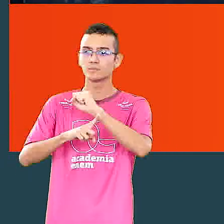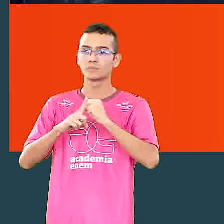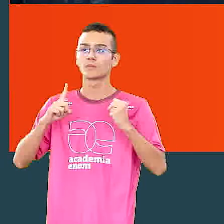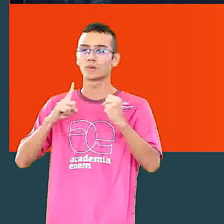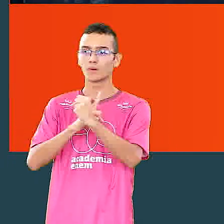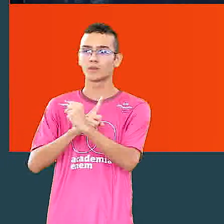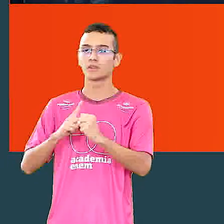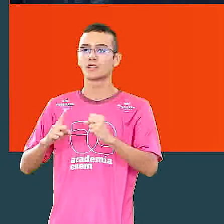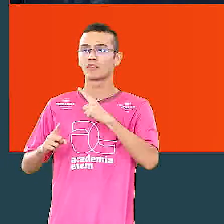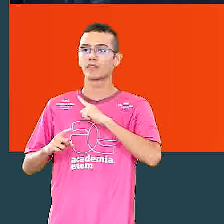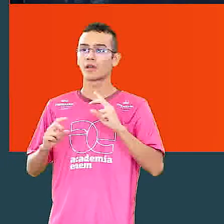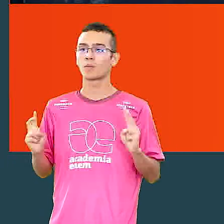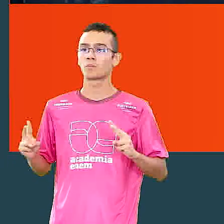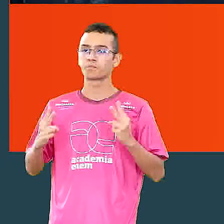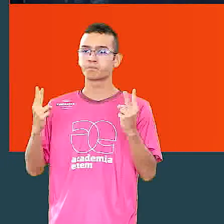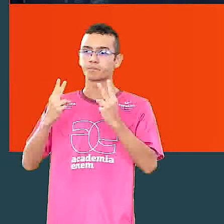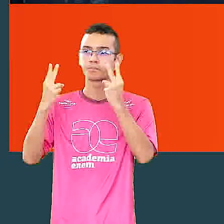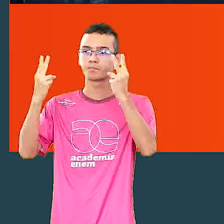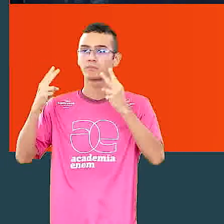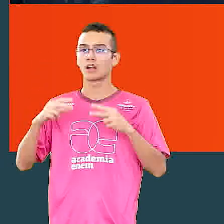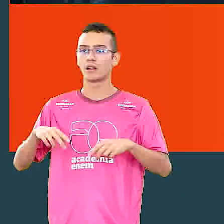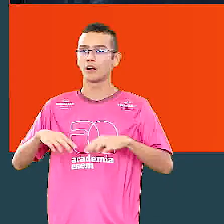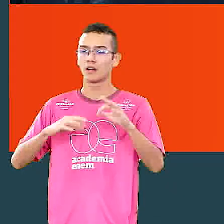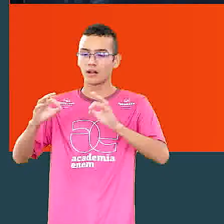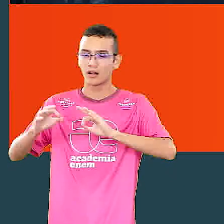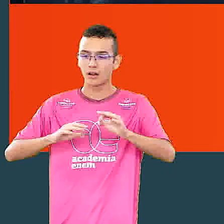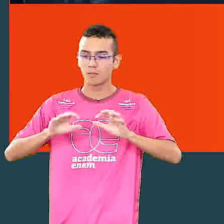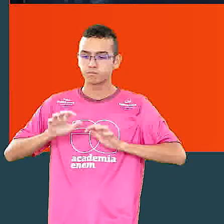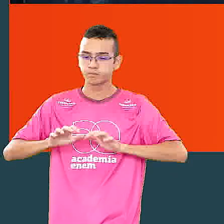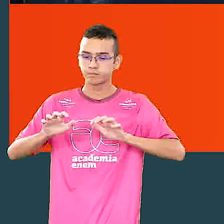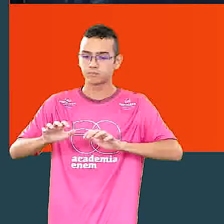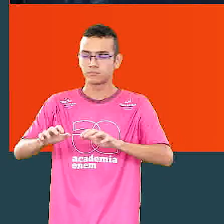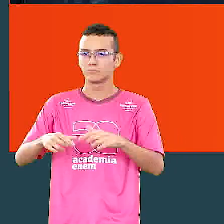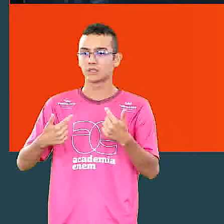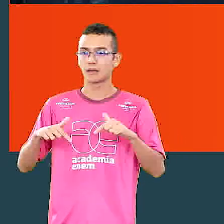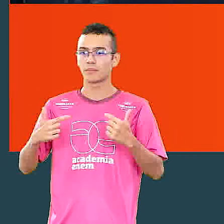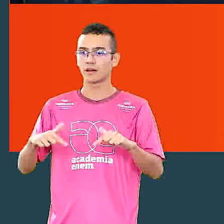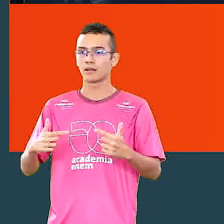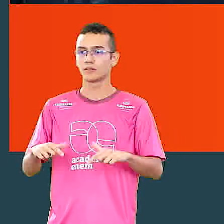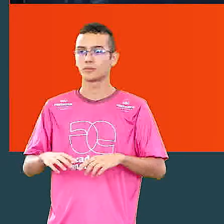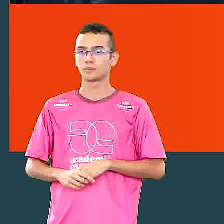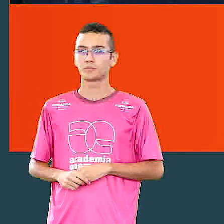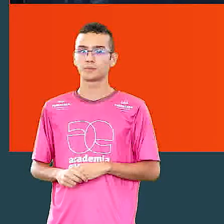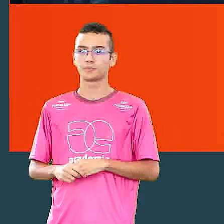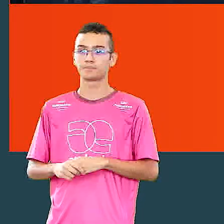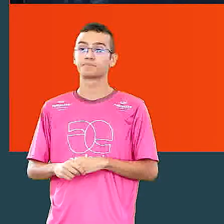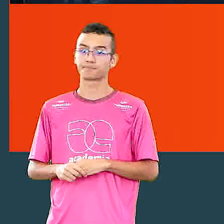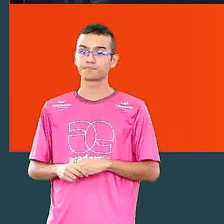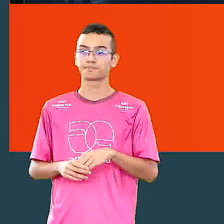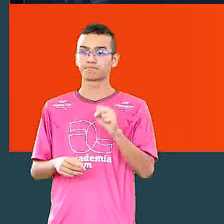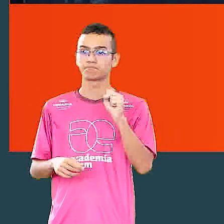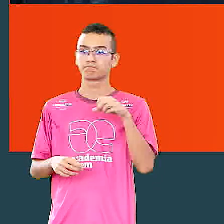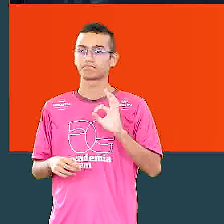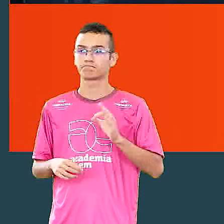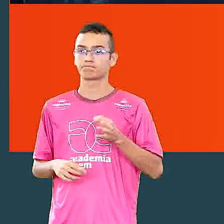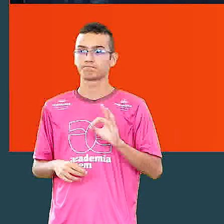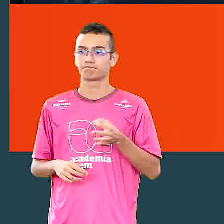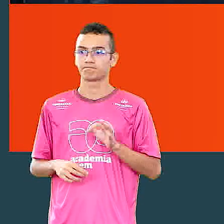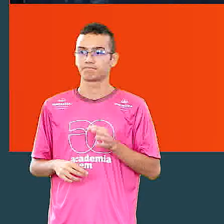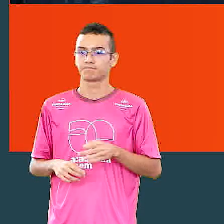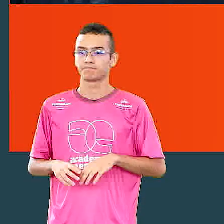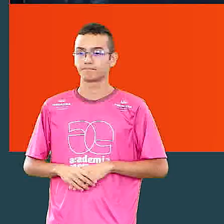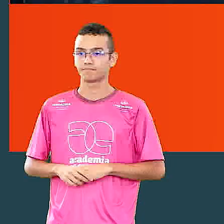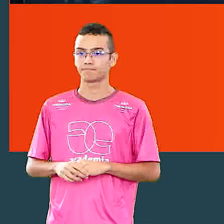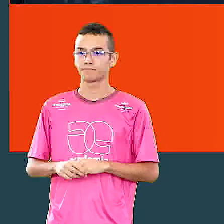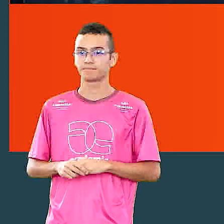e valorizar a reorganização do trabalho. Aí sim, eu tenho